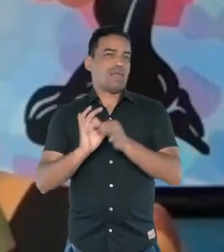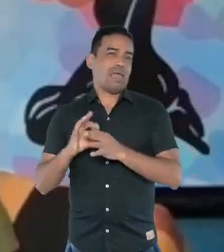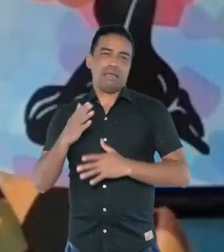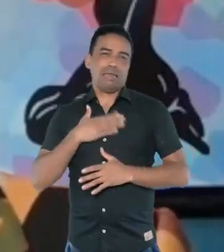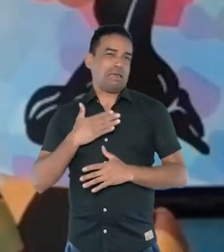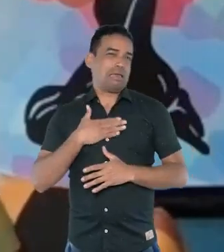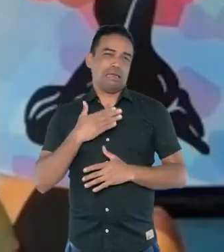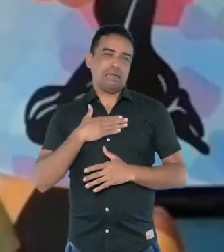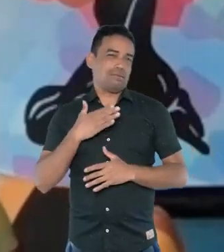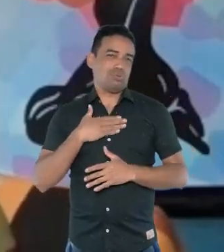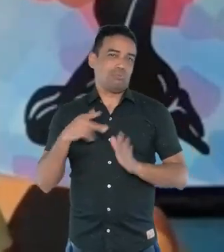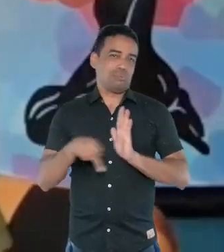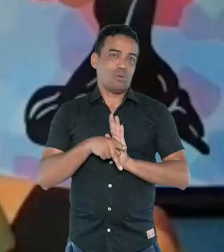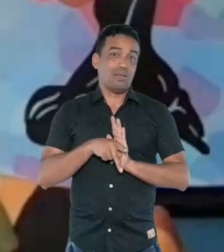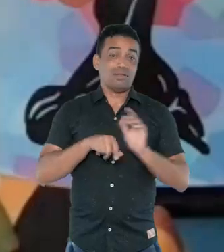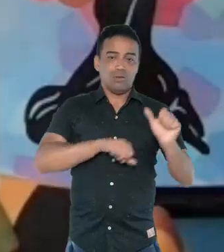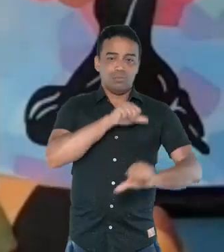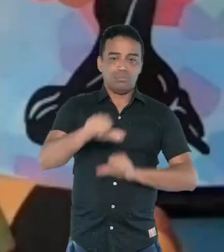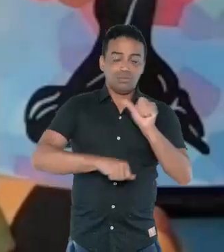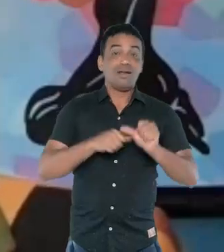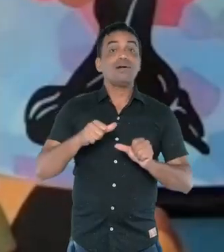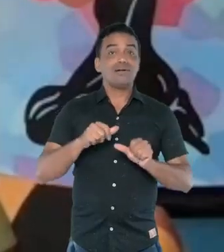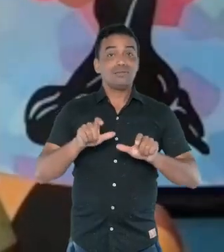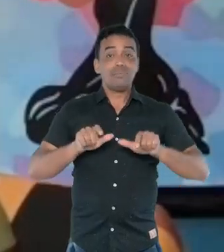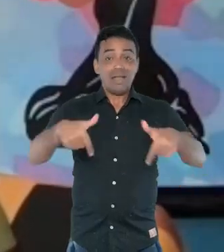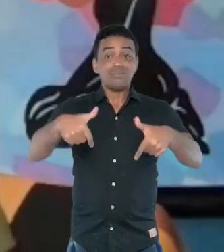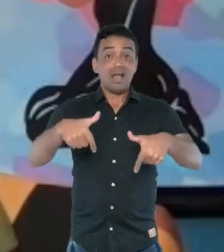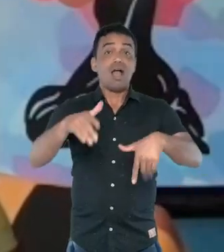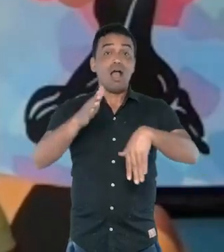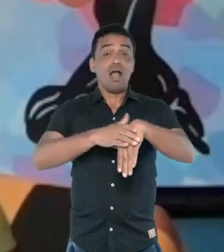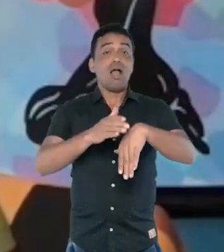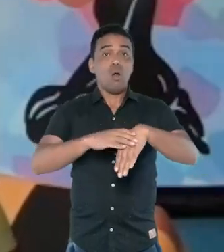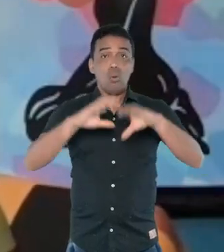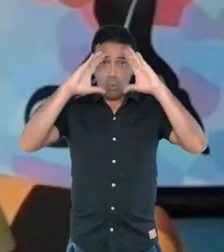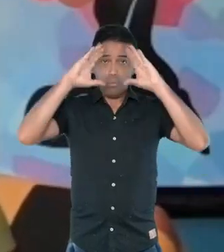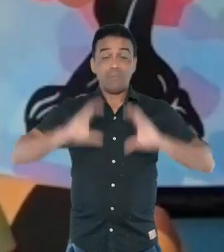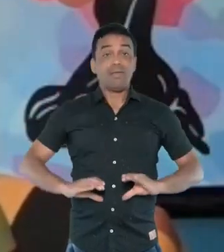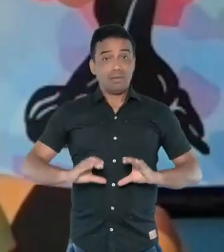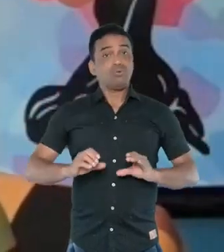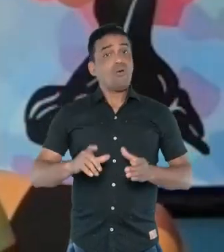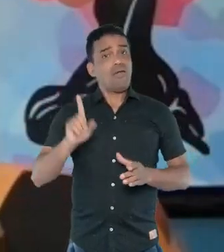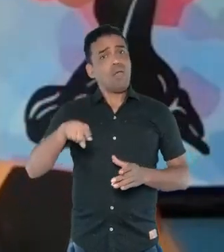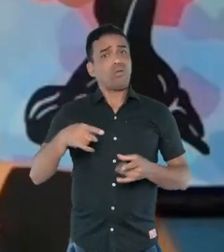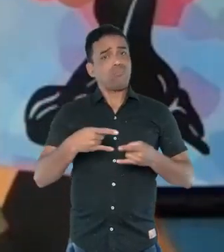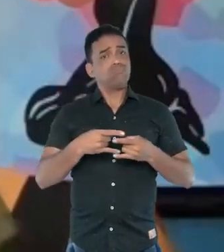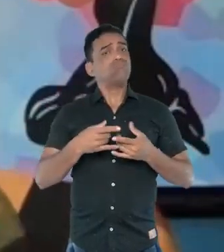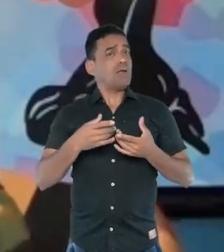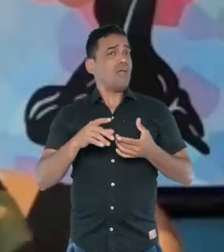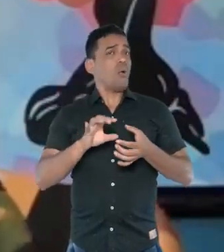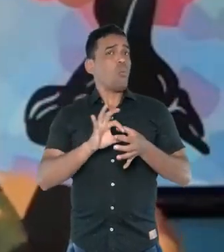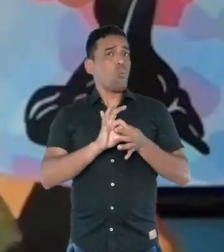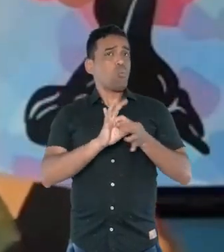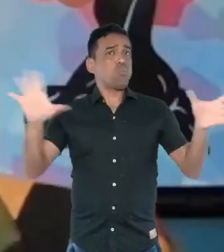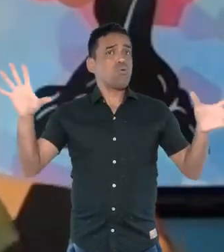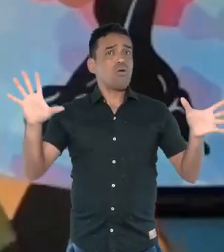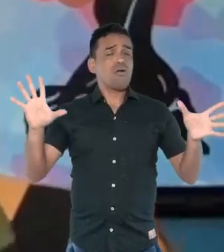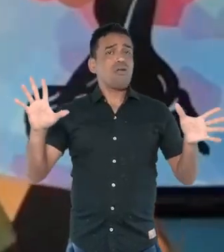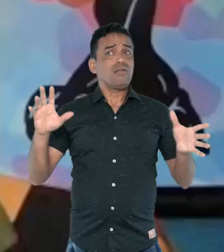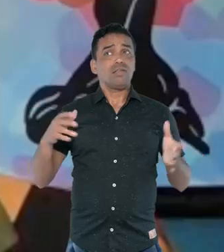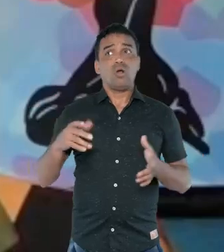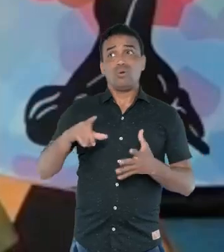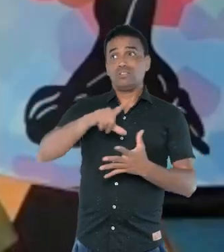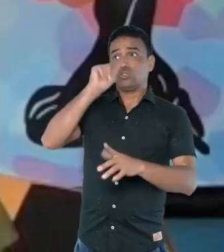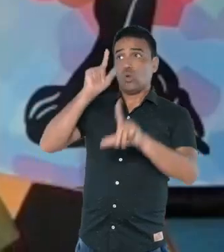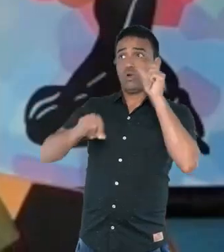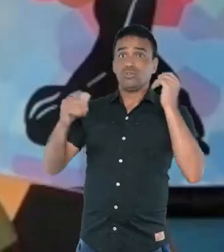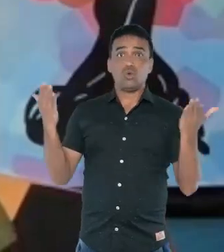gente pensar qual que é a mudança que a nossa caneta alcança, é sempre um cheque de coerência. Eu pegar as decisões que a gente tomou hoje ao